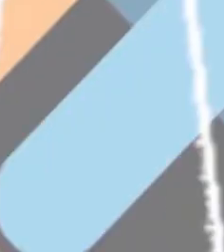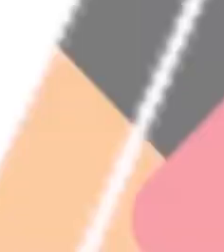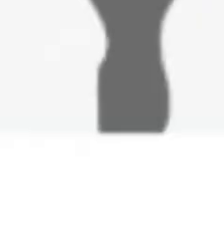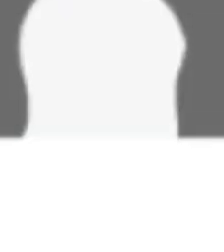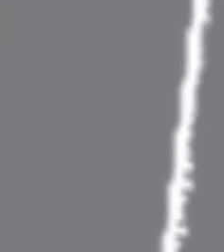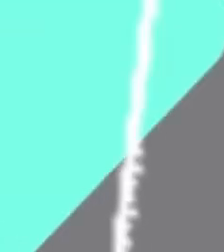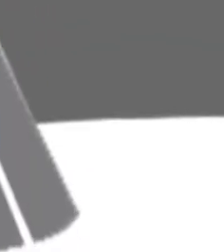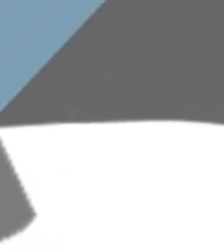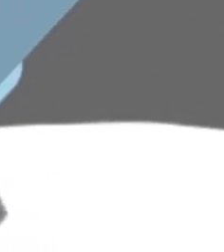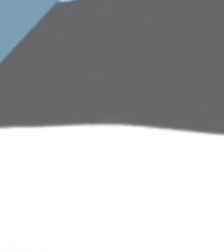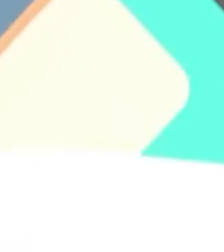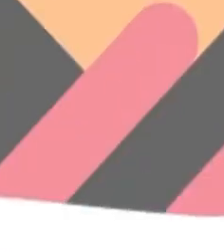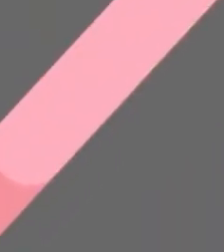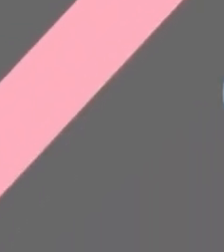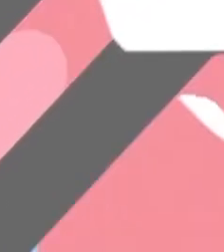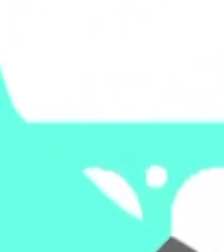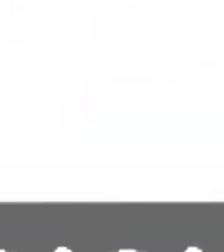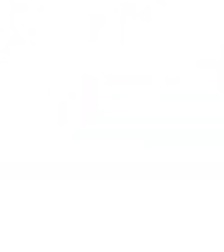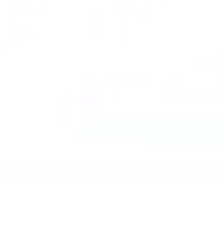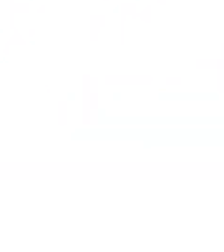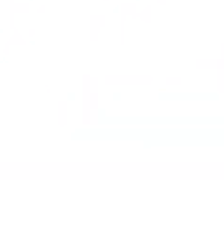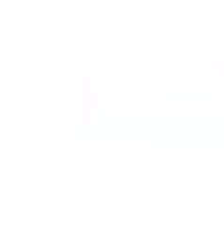E aí